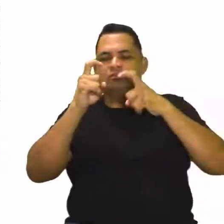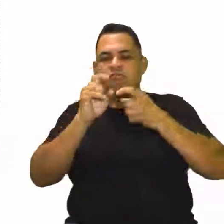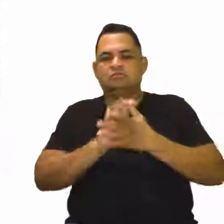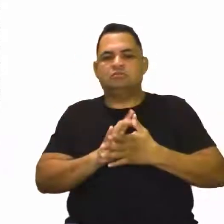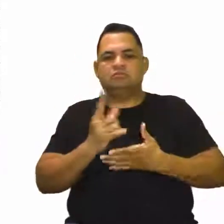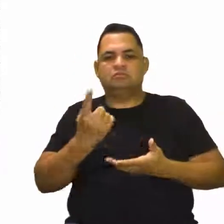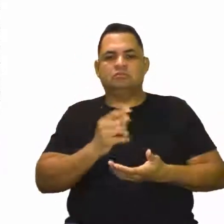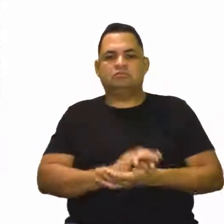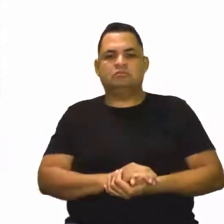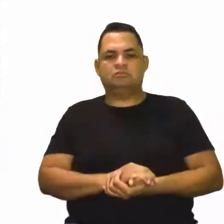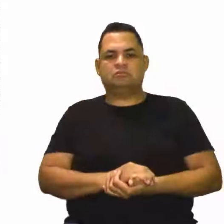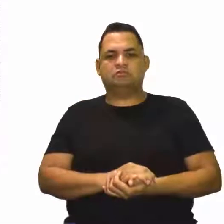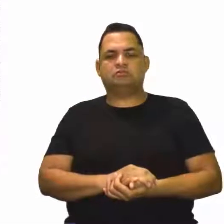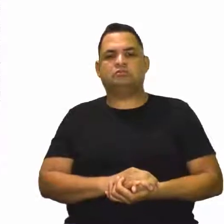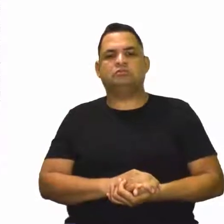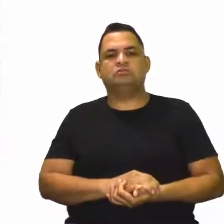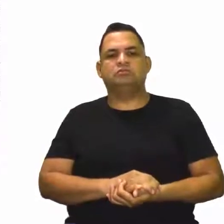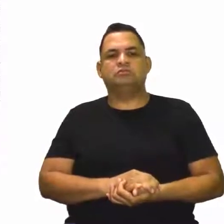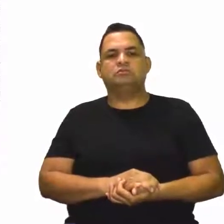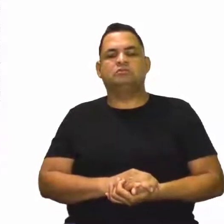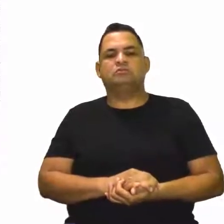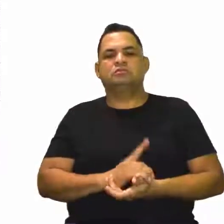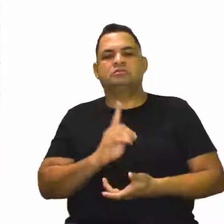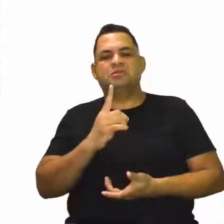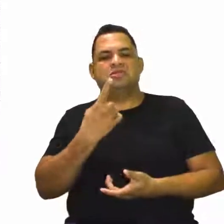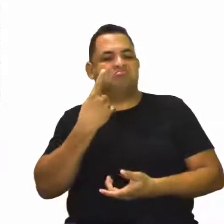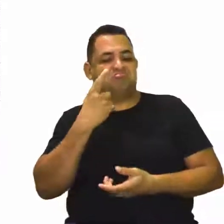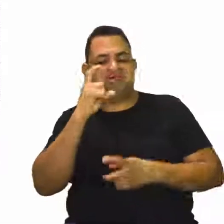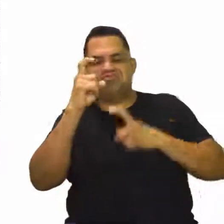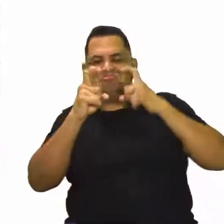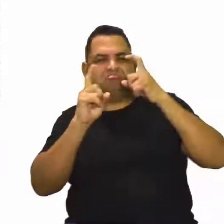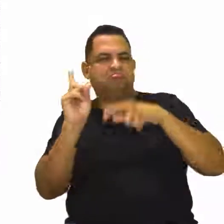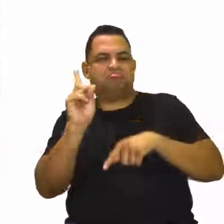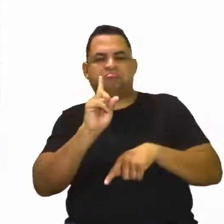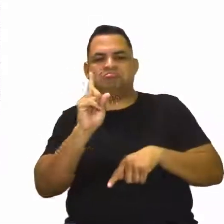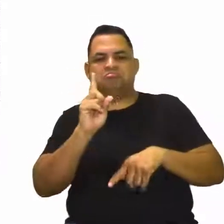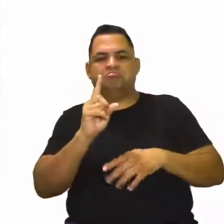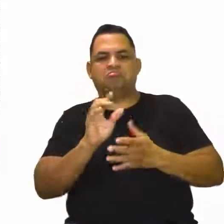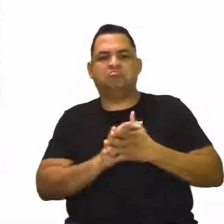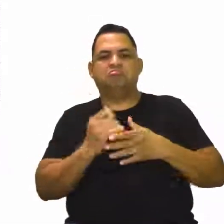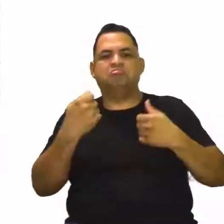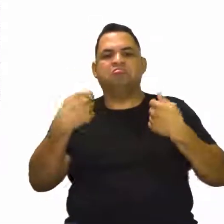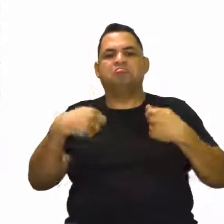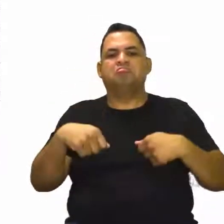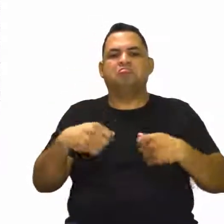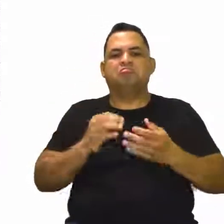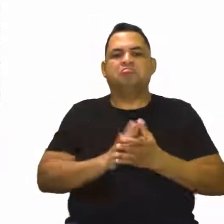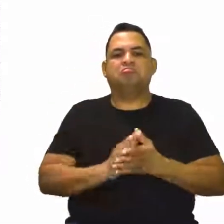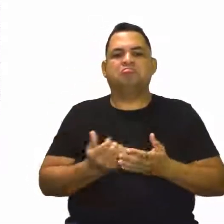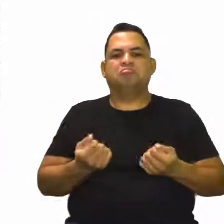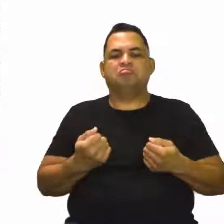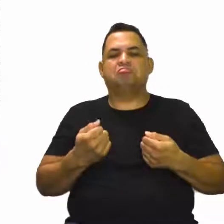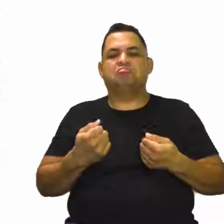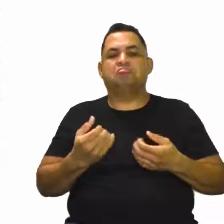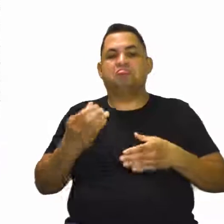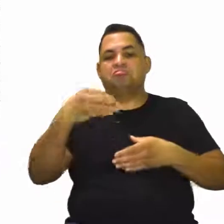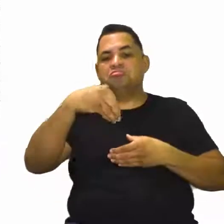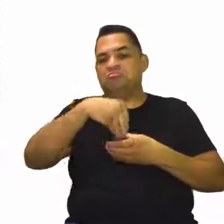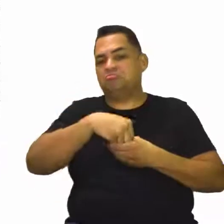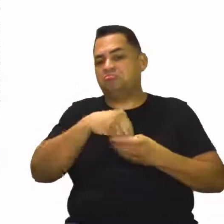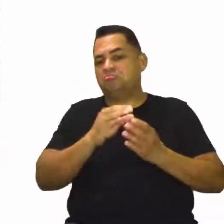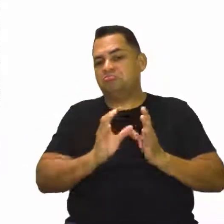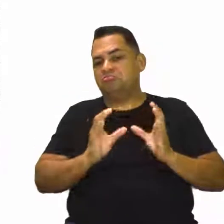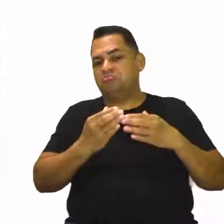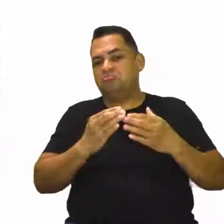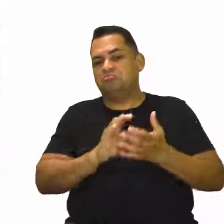um enquadramento de uma imagem, não está ali se preocupando tanto. Ele poderia ser aí dentro desse grupo, ele poderia ser um